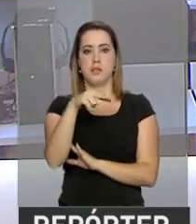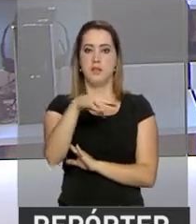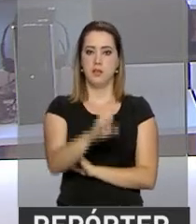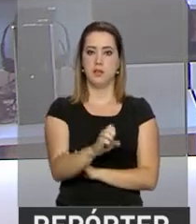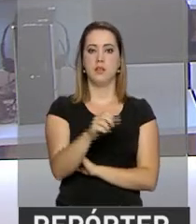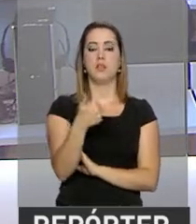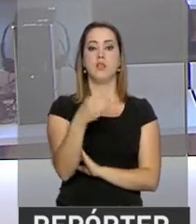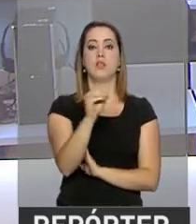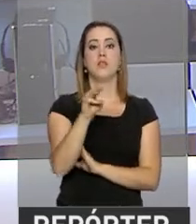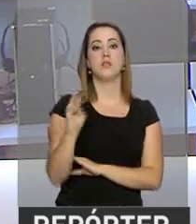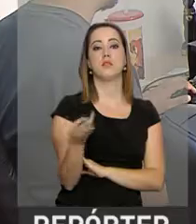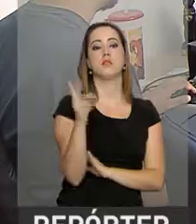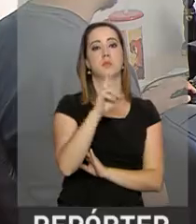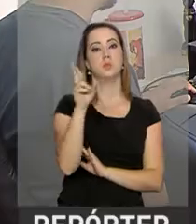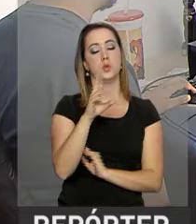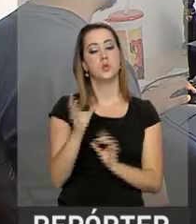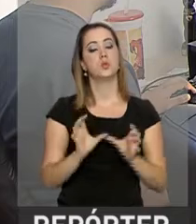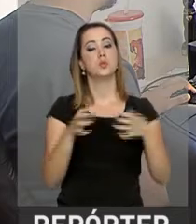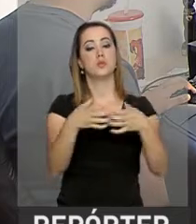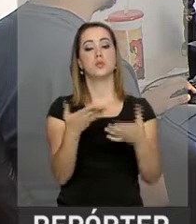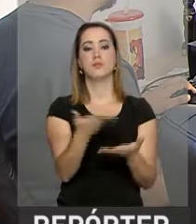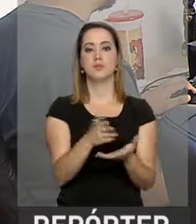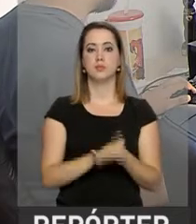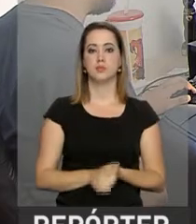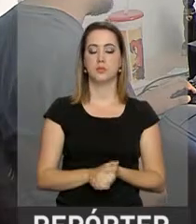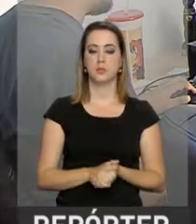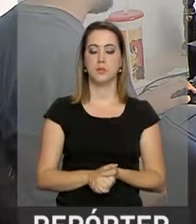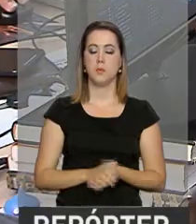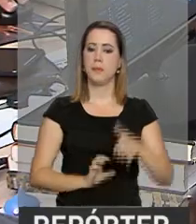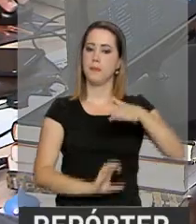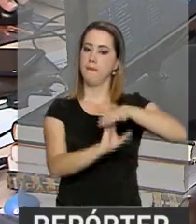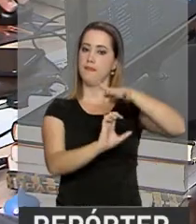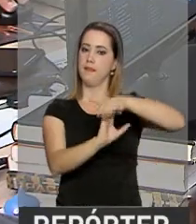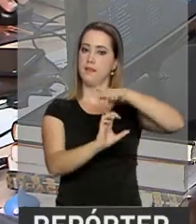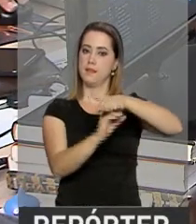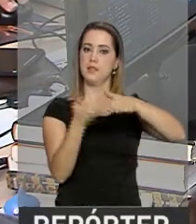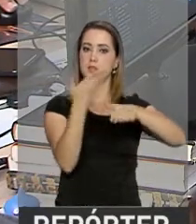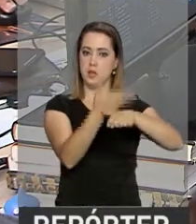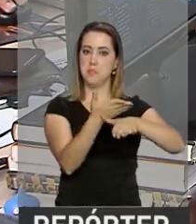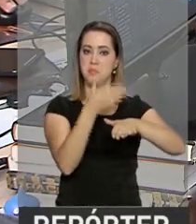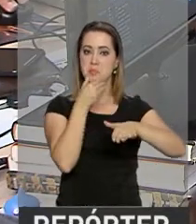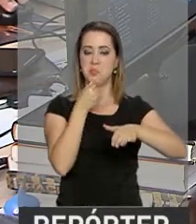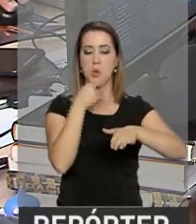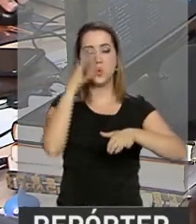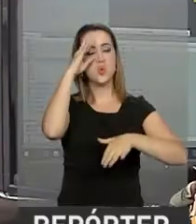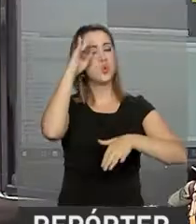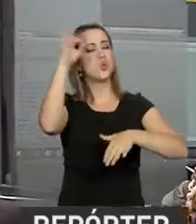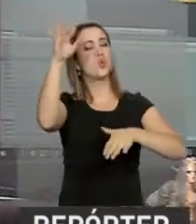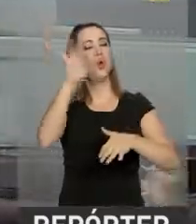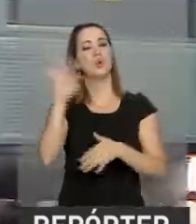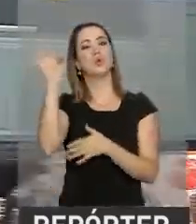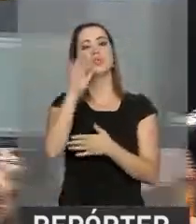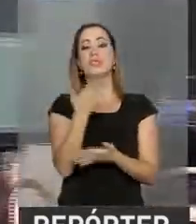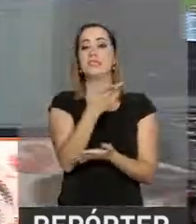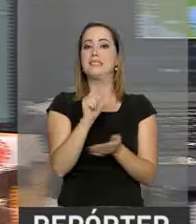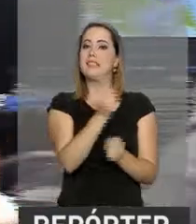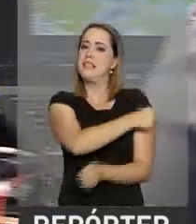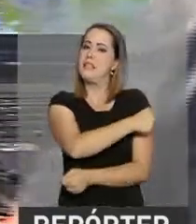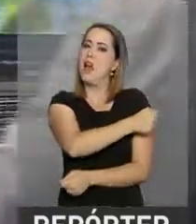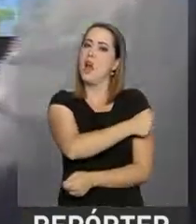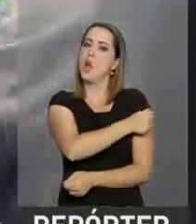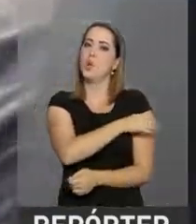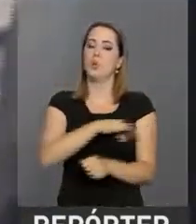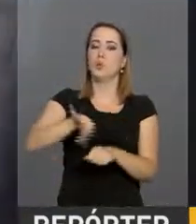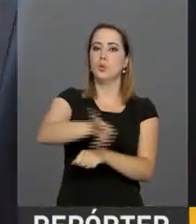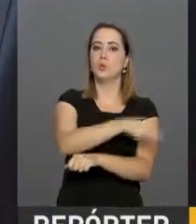de reais para o setor a empresa do google surgiu de um sonho de faculdade ele e seus sócios eram alunos do curso de